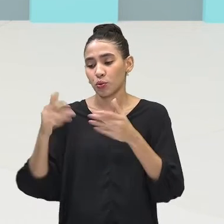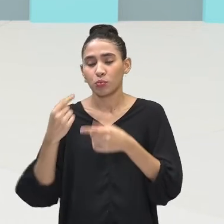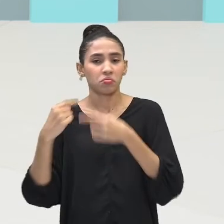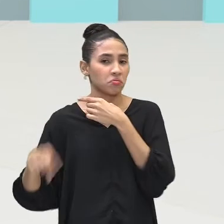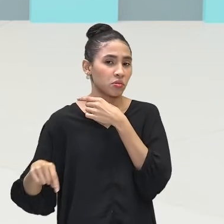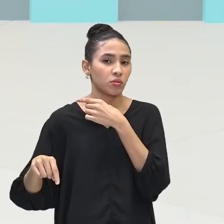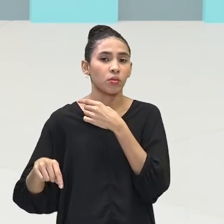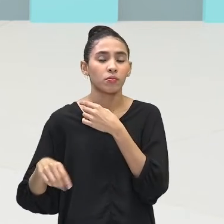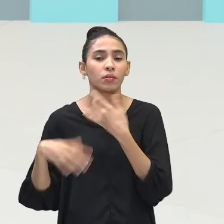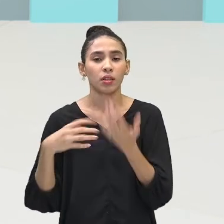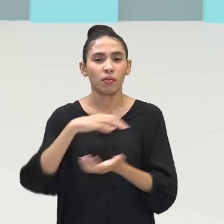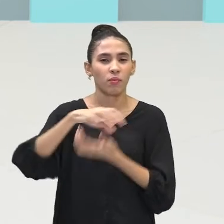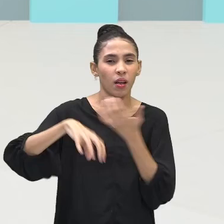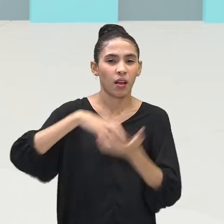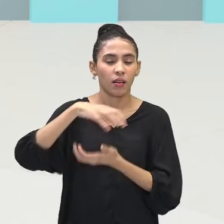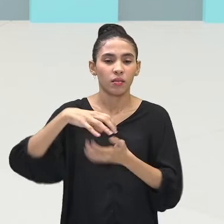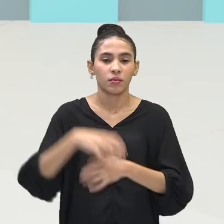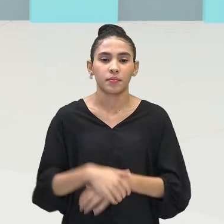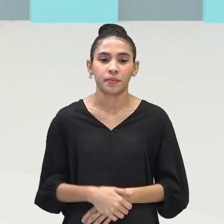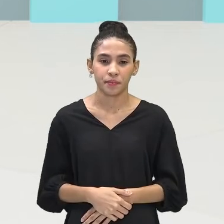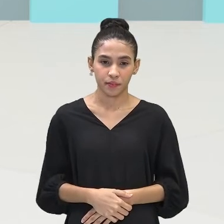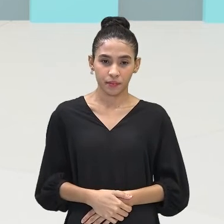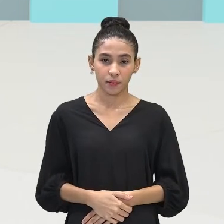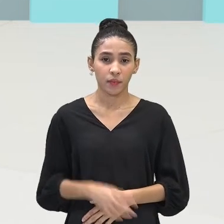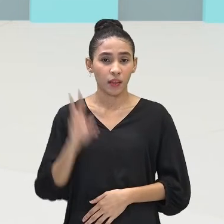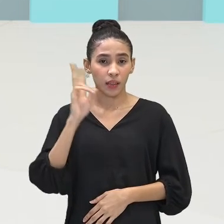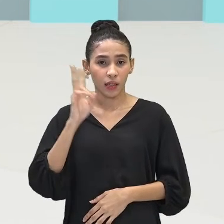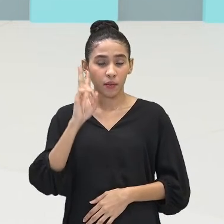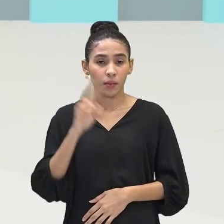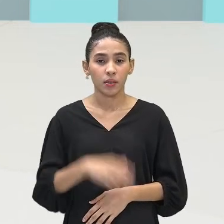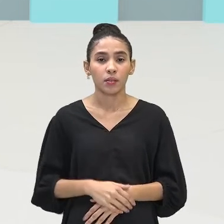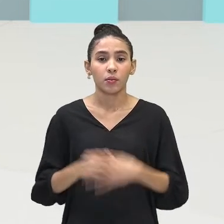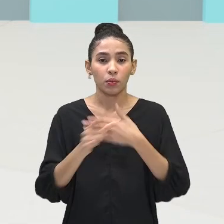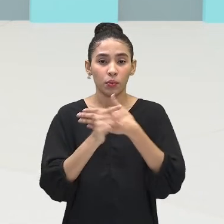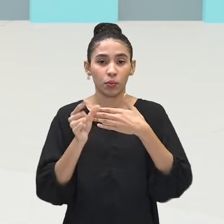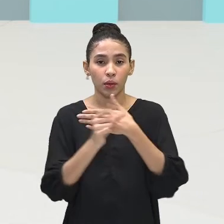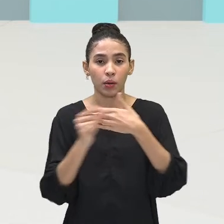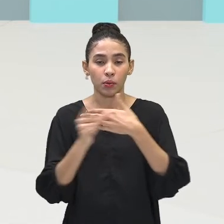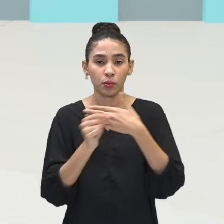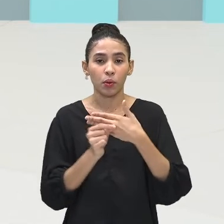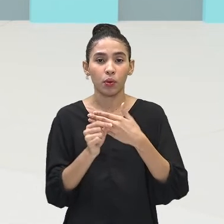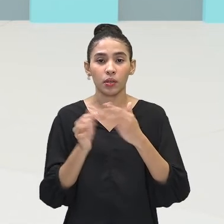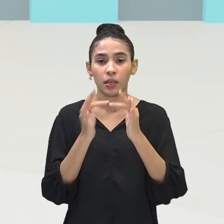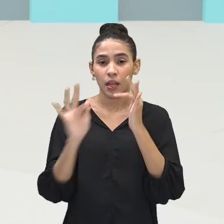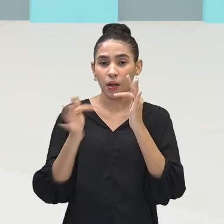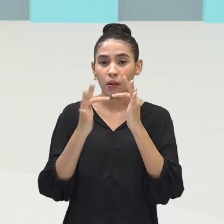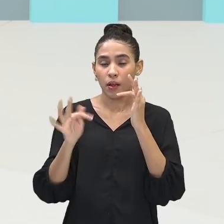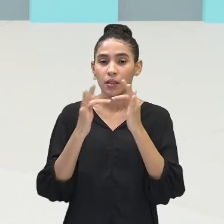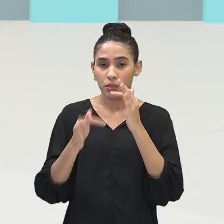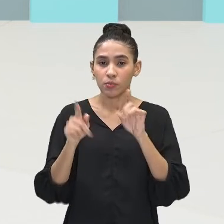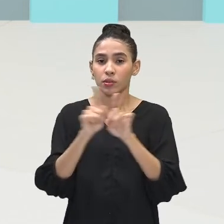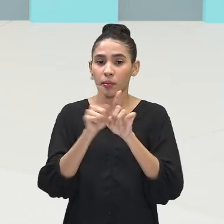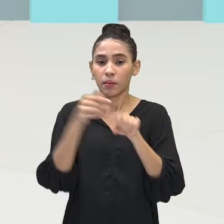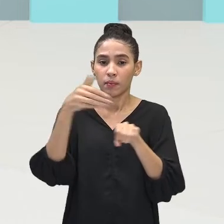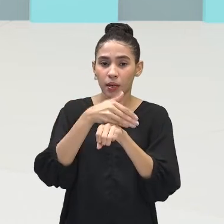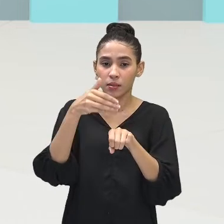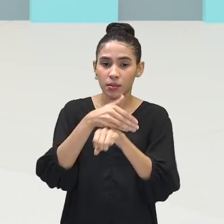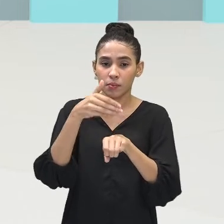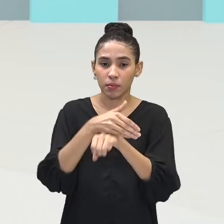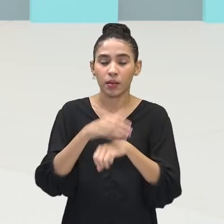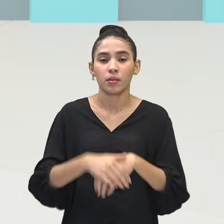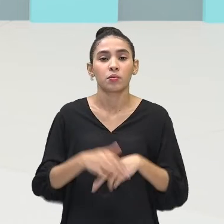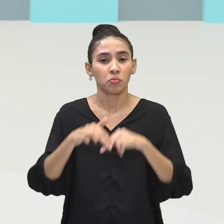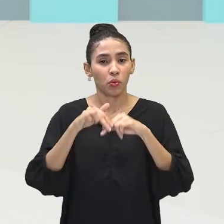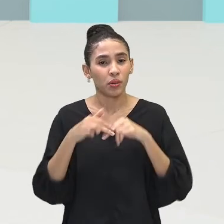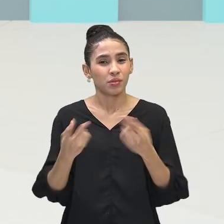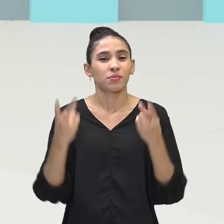vamos fazer aí a Inconfidência Mineira. E lembrando que os nossos autores do arcadismo fizeram parte disso, por esse motivo